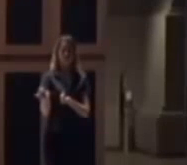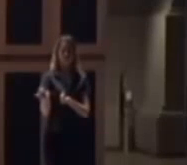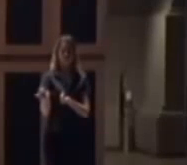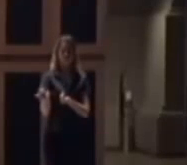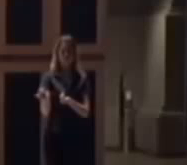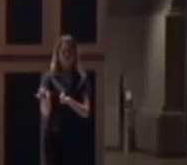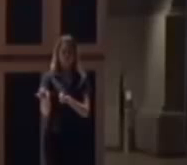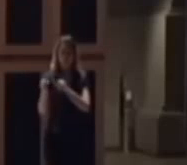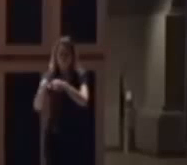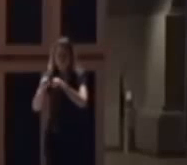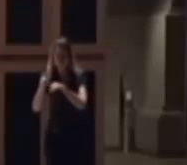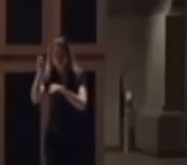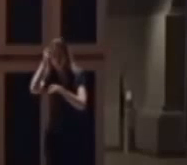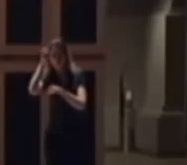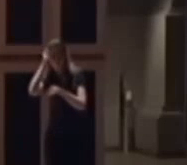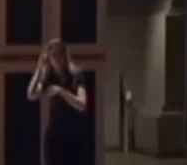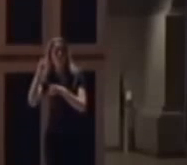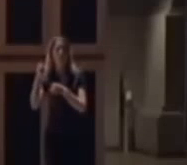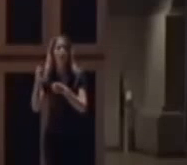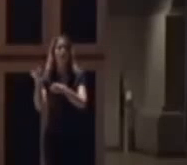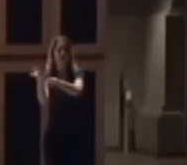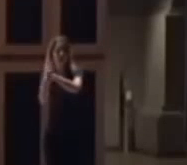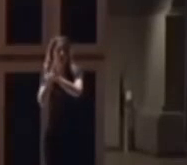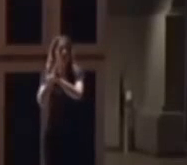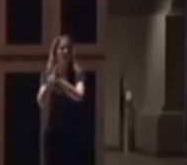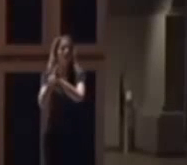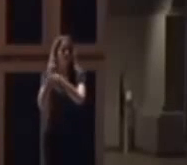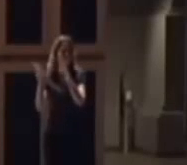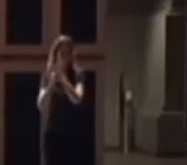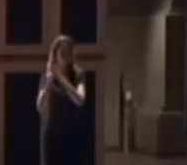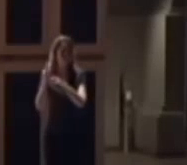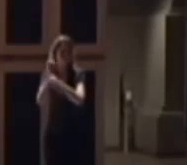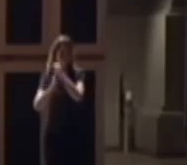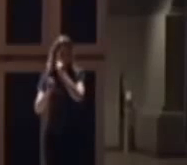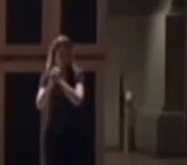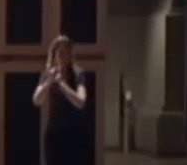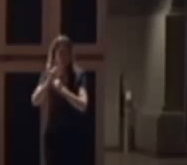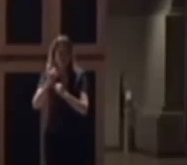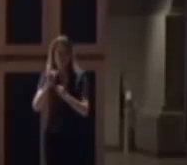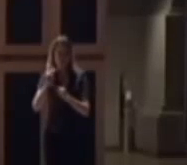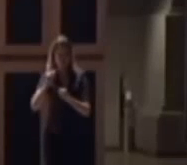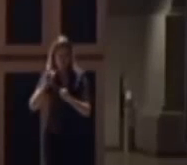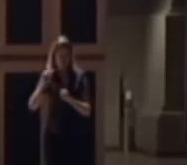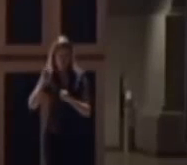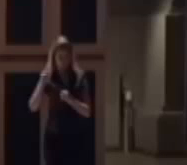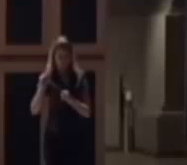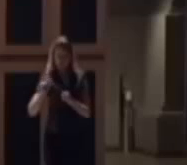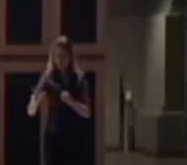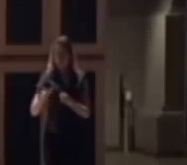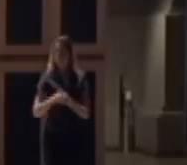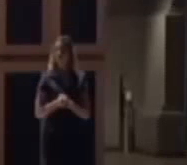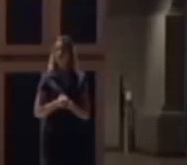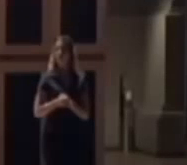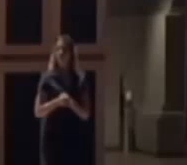em cultura, arte digital e empreendedorismo. Ele funciona num espaço onde era o